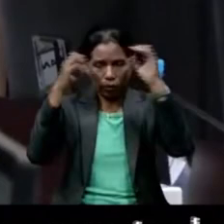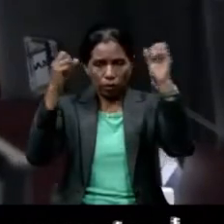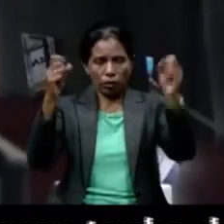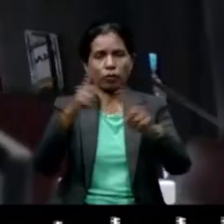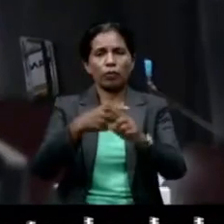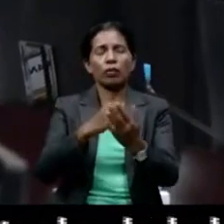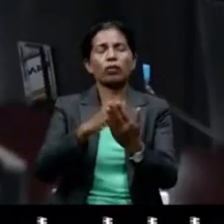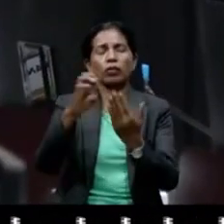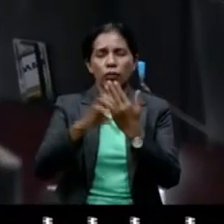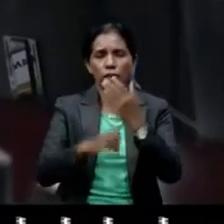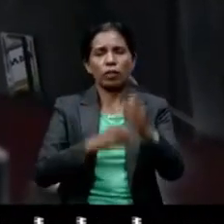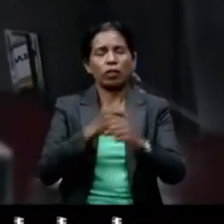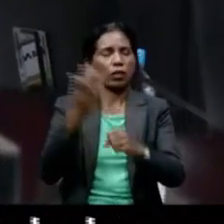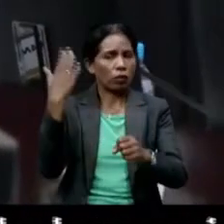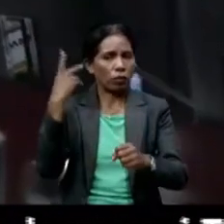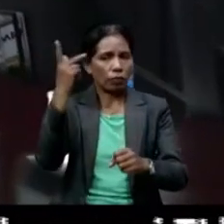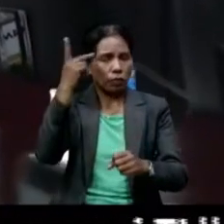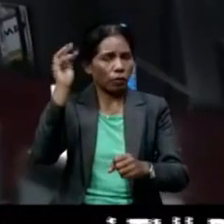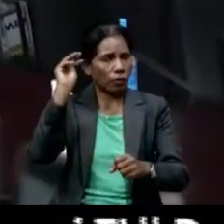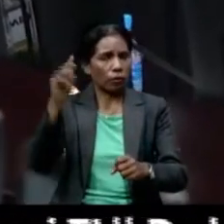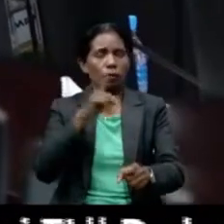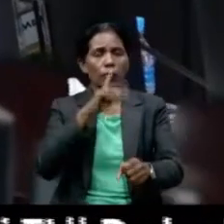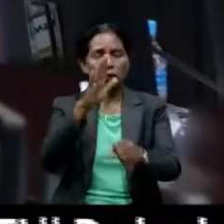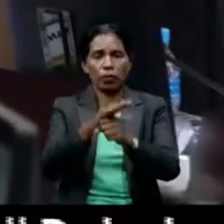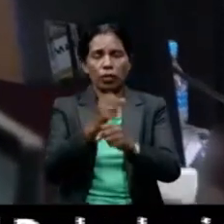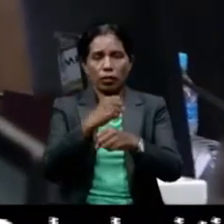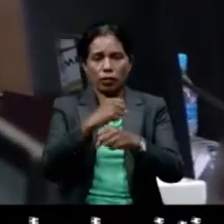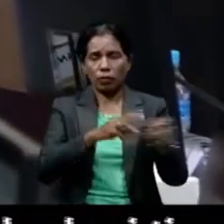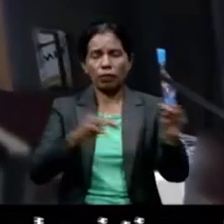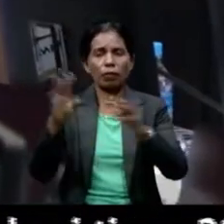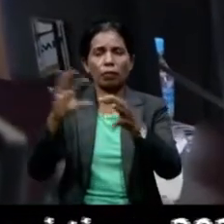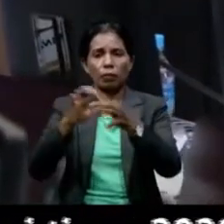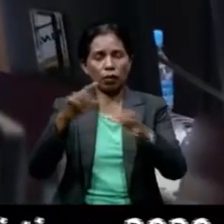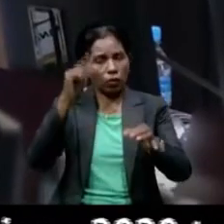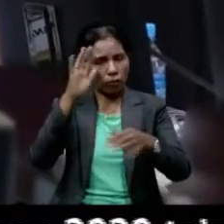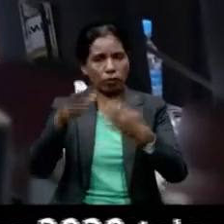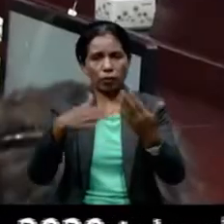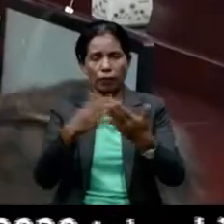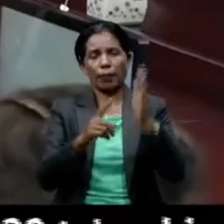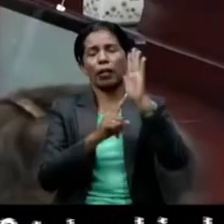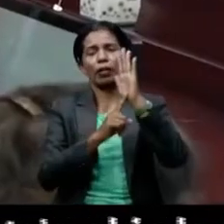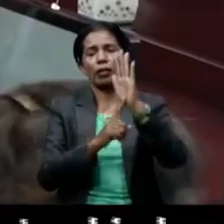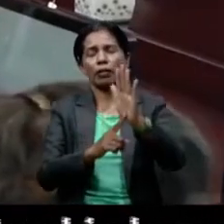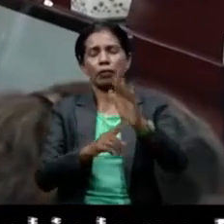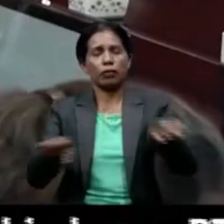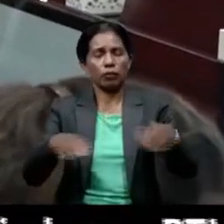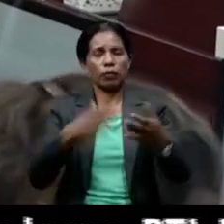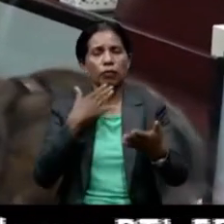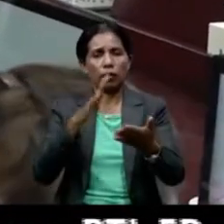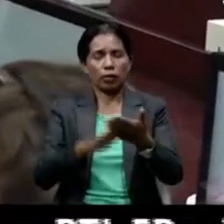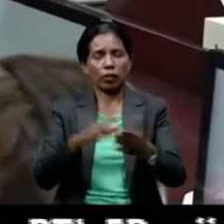fulan julio tinang kotuk primer ministro Kairala Sanana Gusmão promete sei halo remodelasaun ba membro governo sira ne behaturu prestasaun servisu ladiak